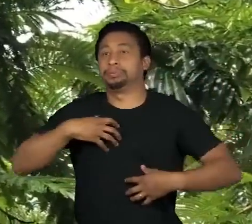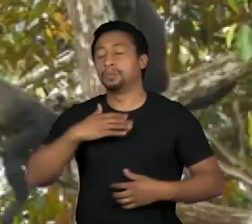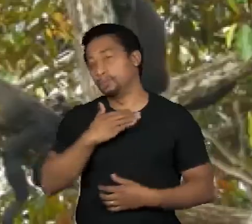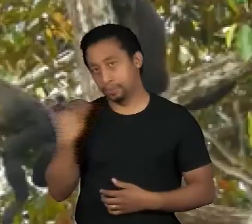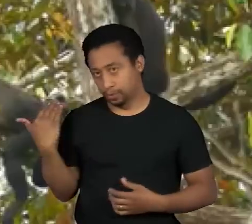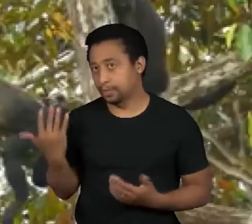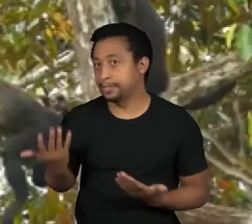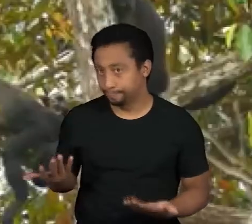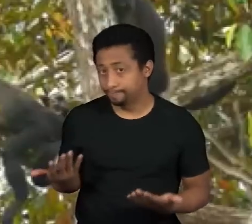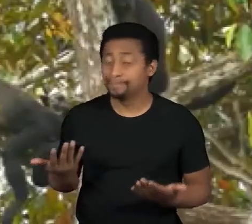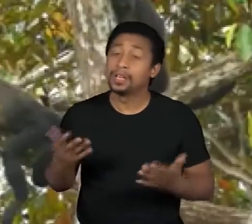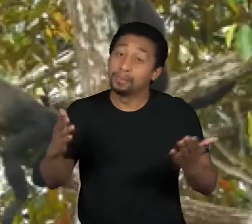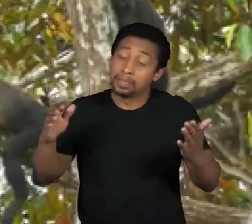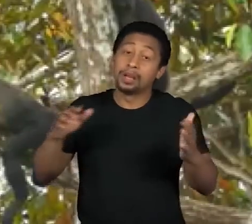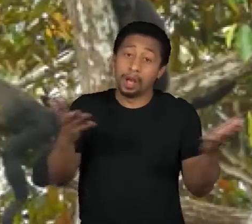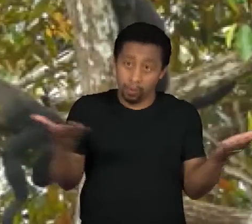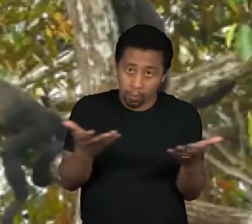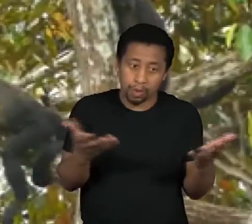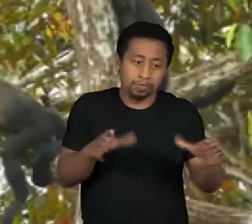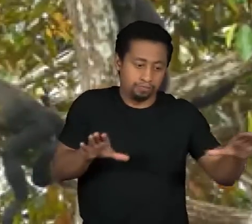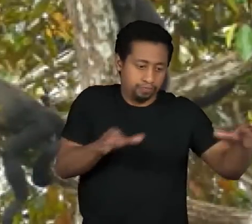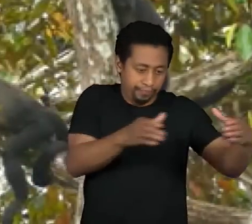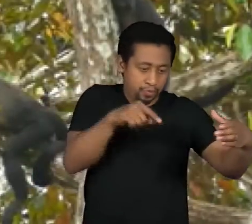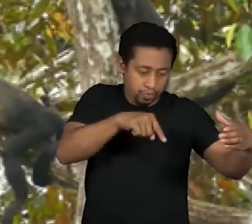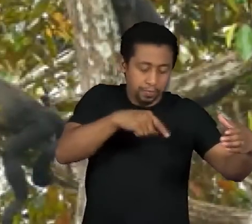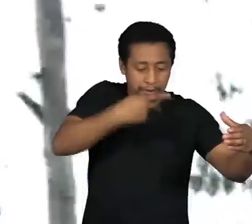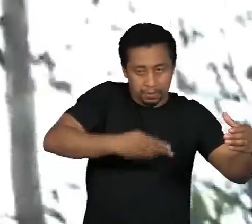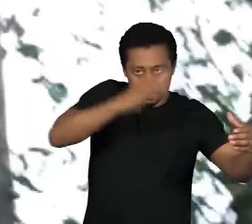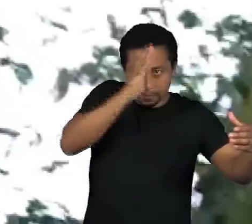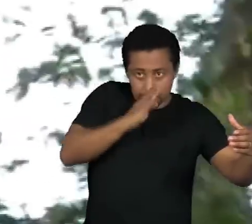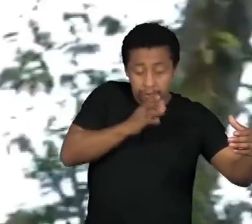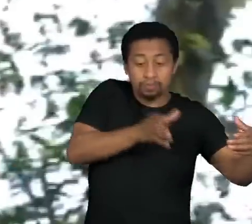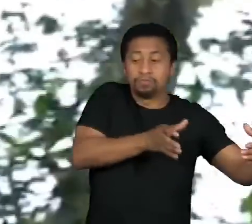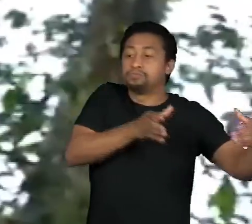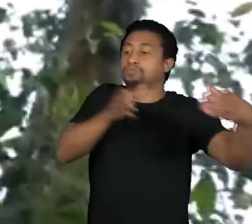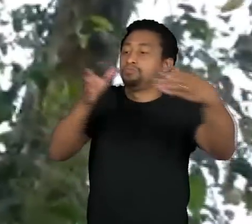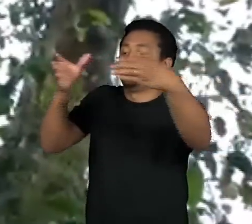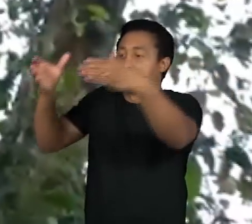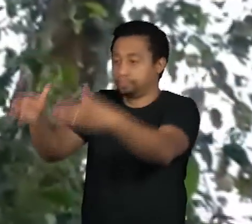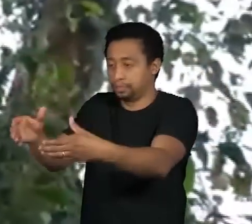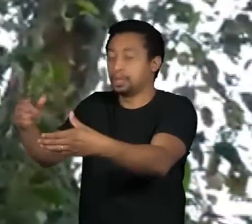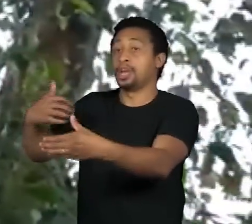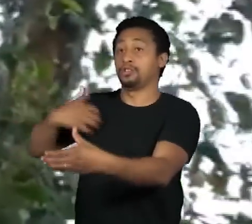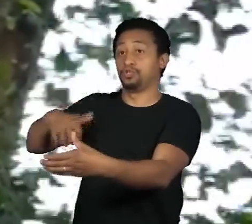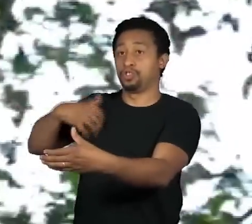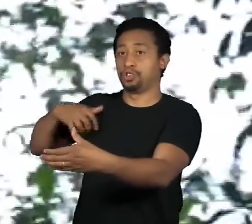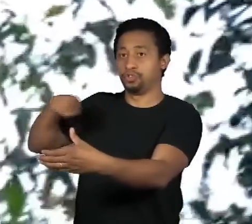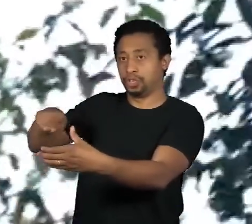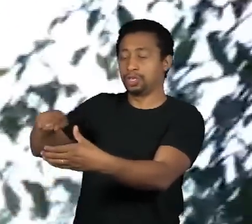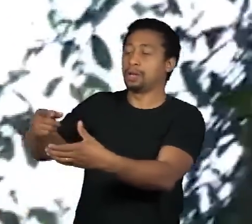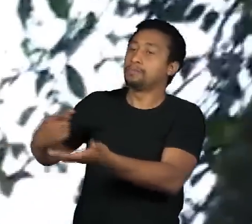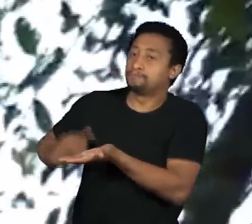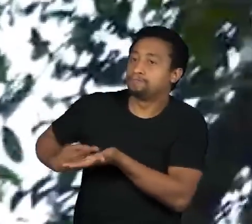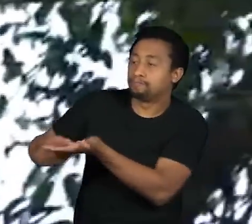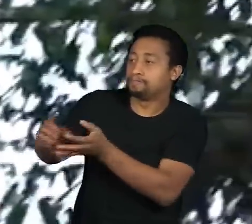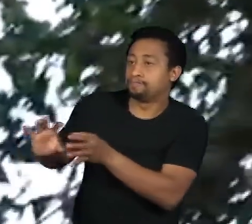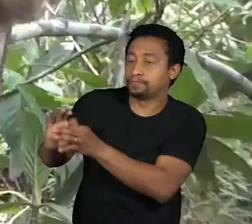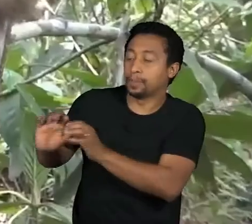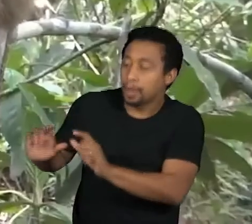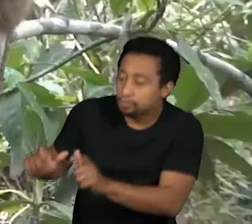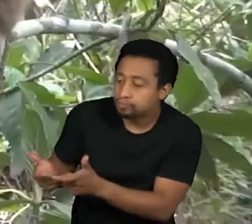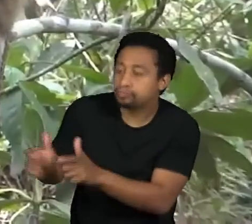florestas argentinas e a preservar uma das espécies de animais em risco de extinção.